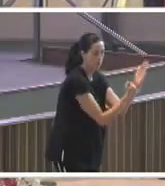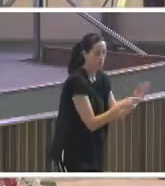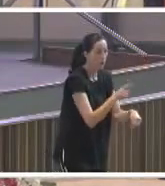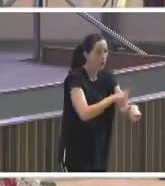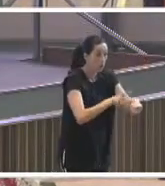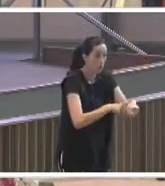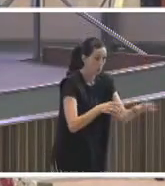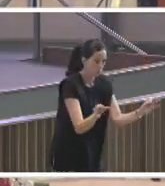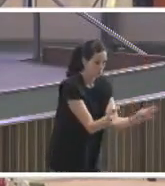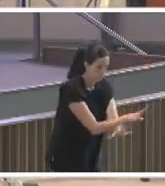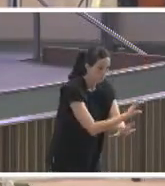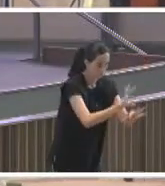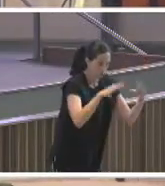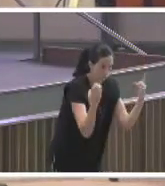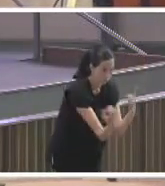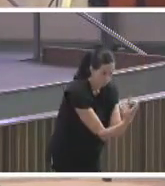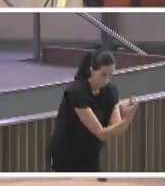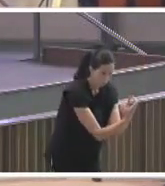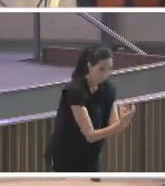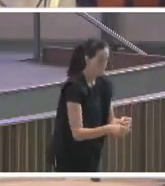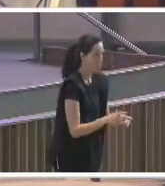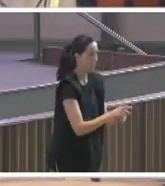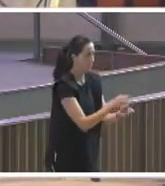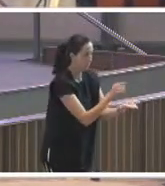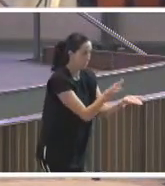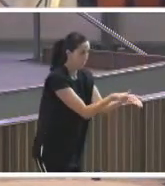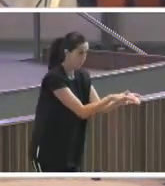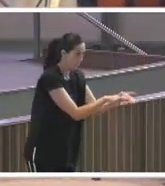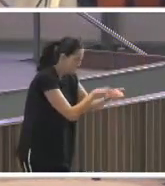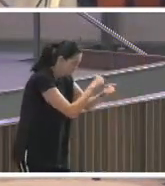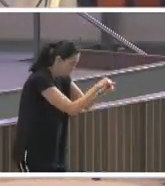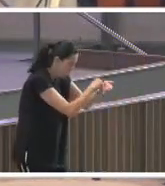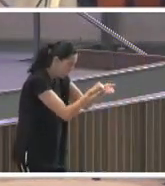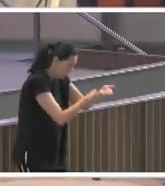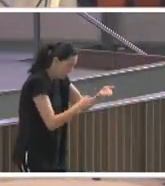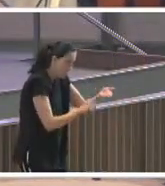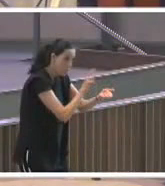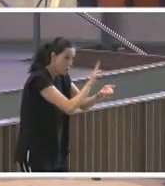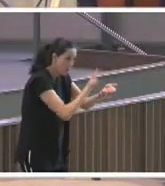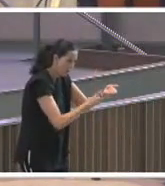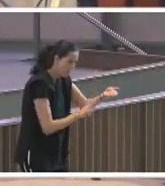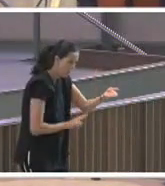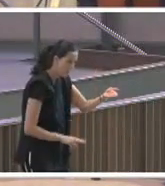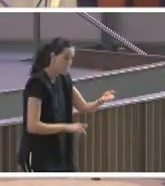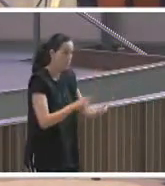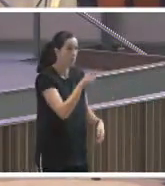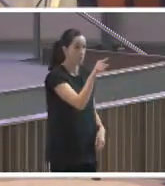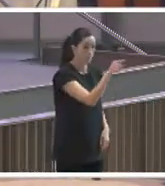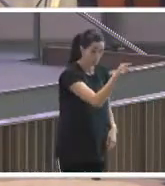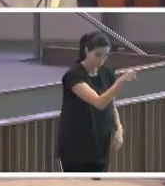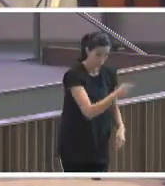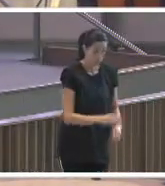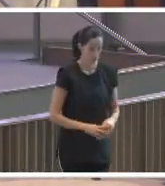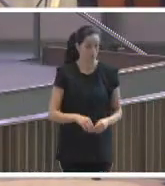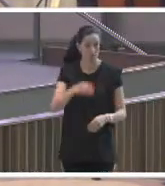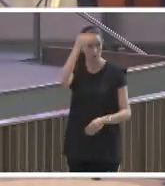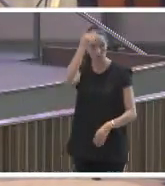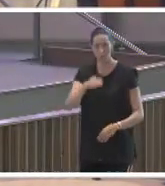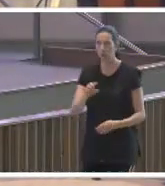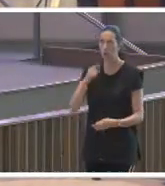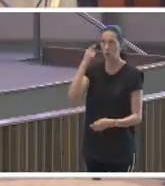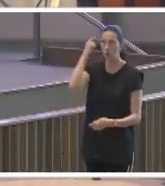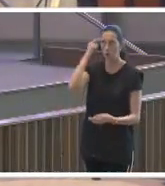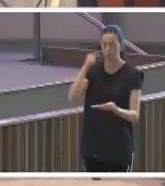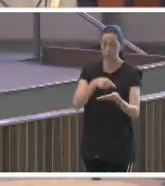culto, a fazer uma lista de nomes de pessoas, e você assumir diante de Deus: Senhor, eu entendo que o Senhor